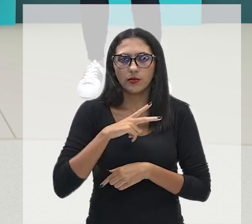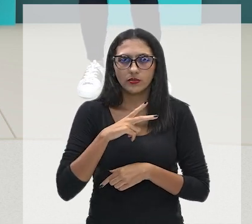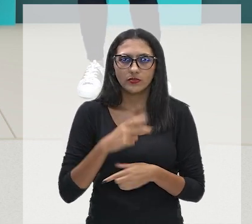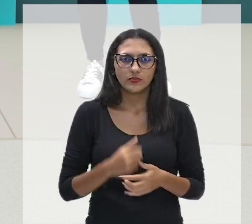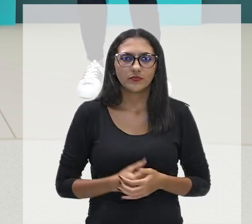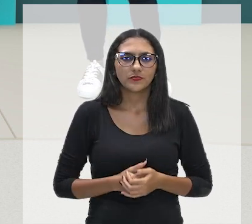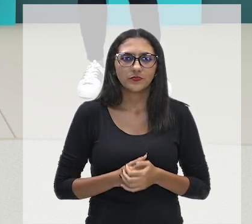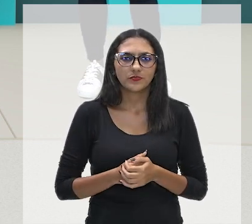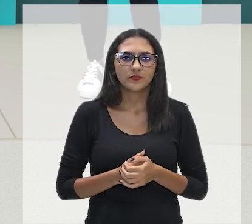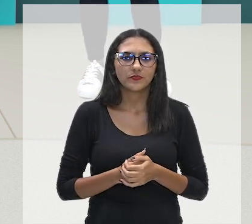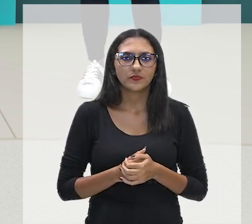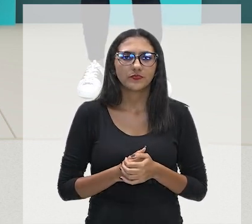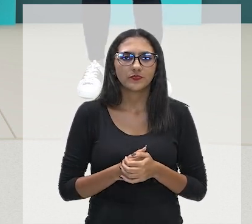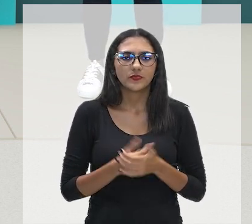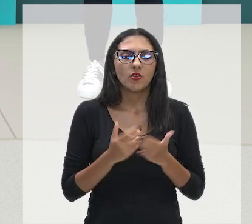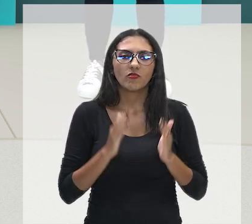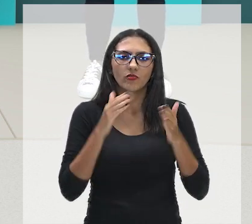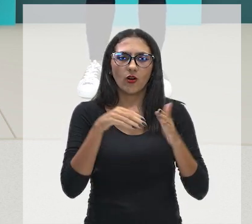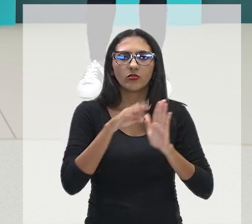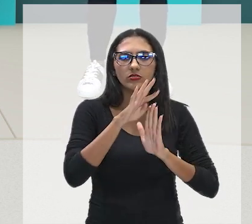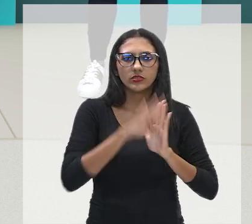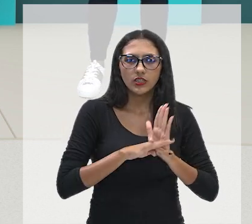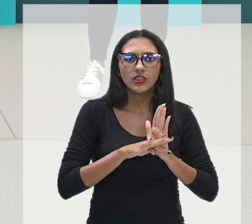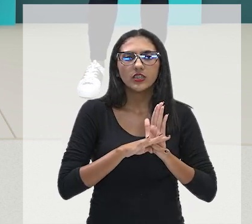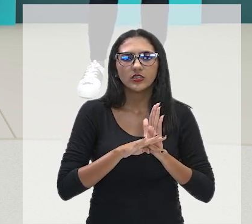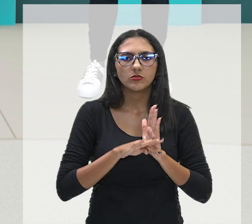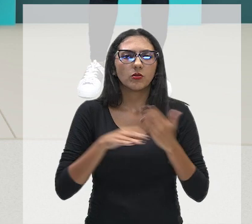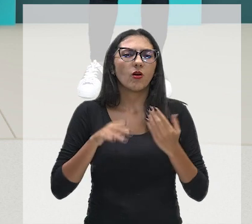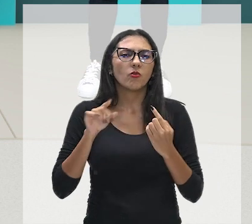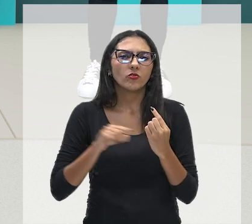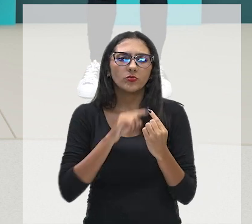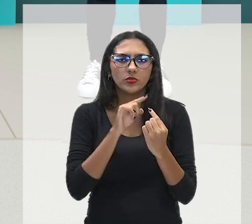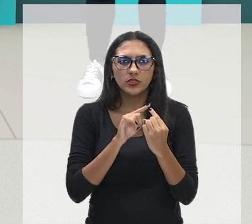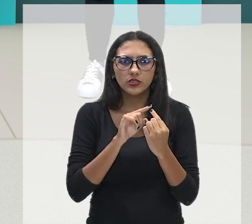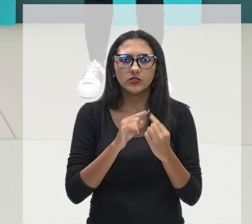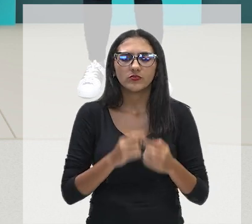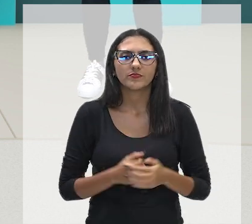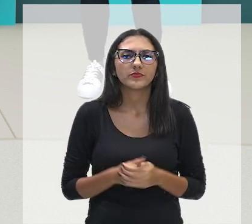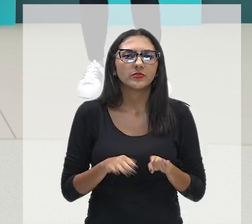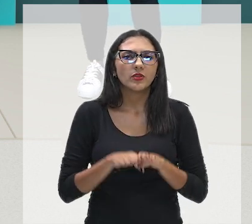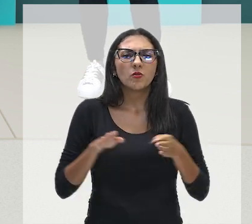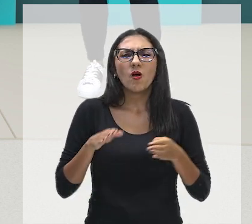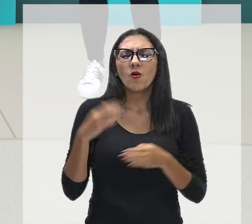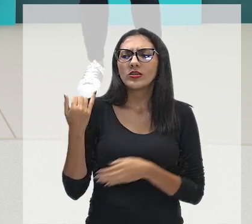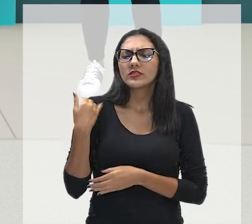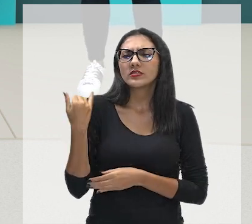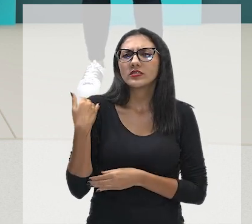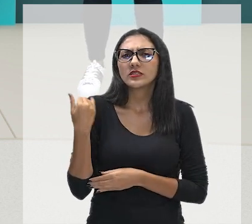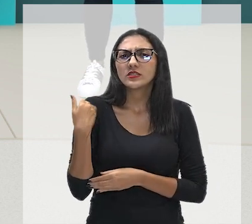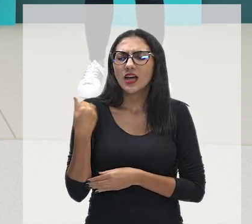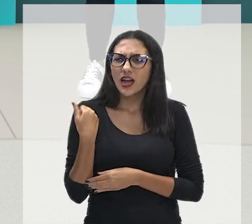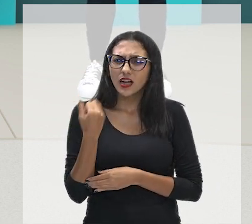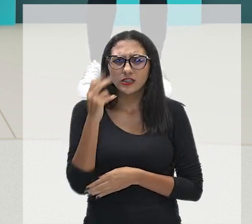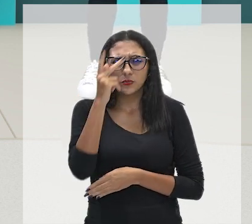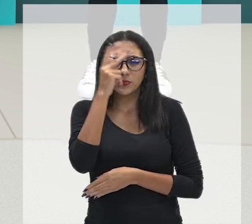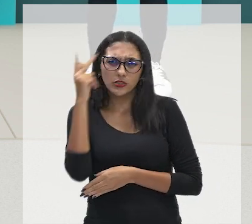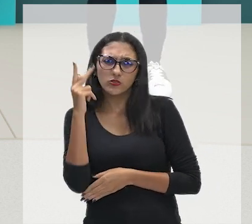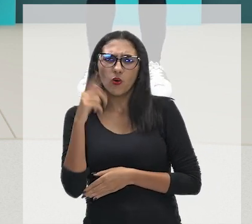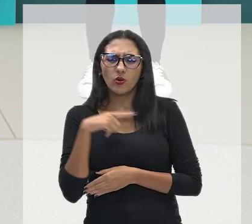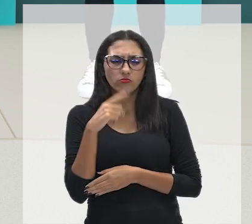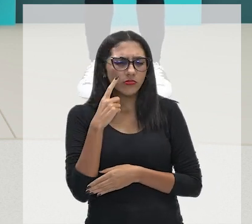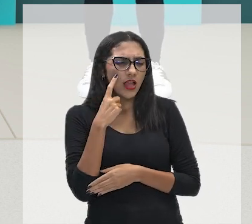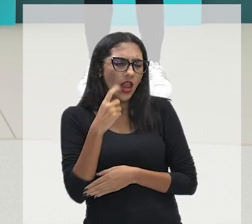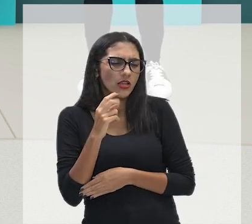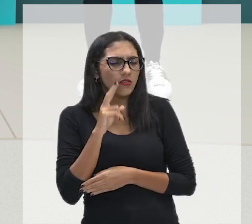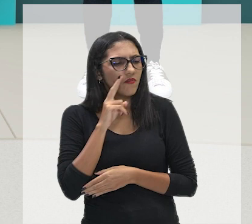texto? Qual é o objetivo dele? Qual a idade das pessoas que se interessariam pelo texto? Como nós